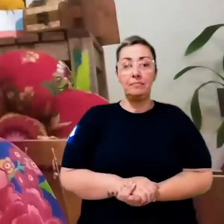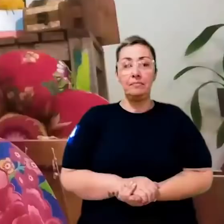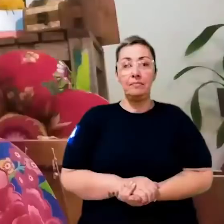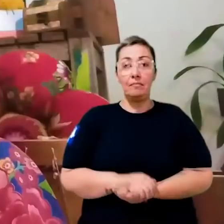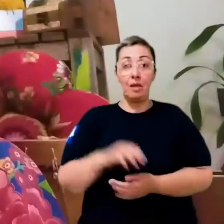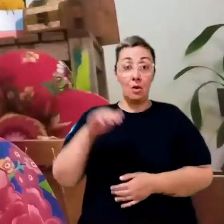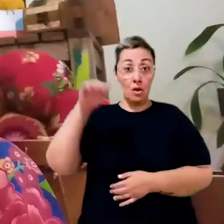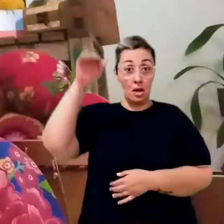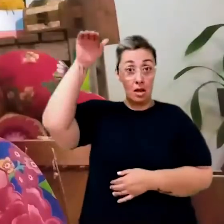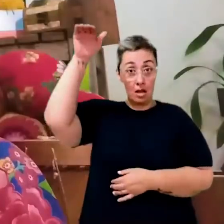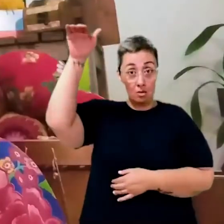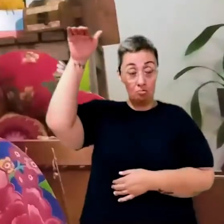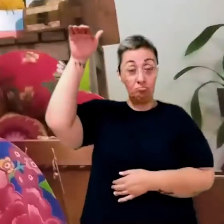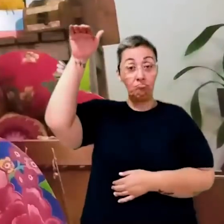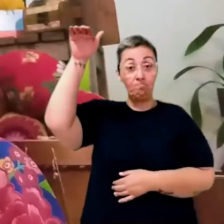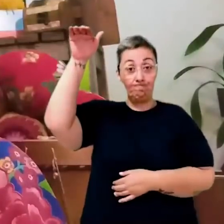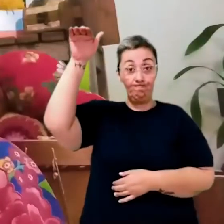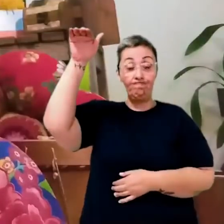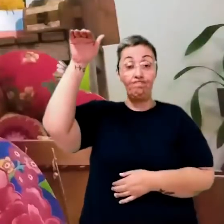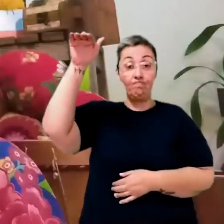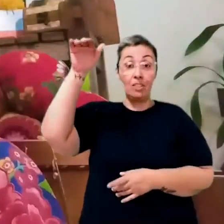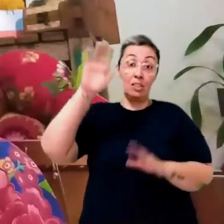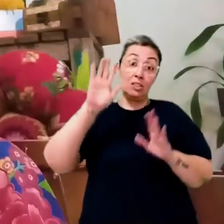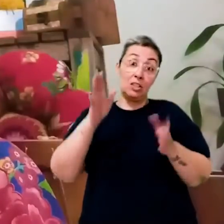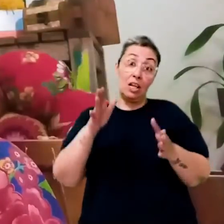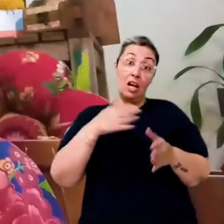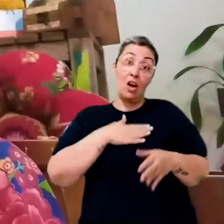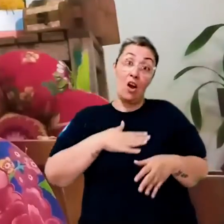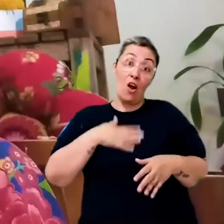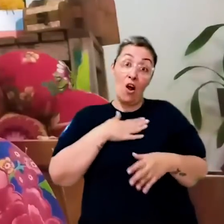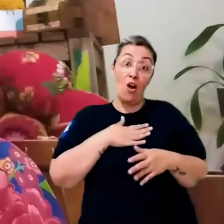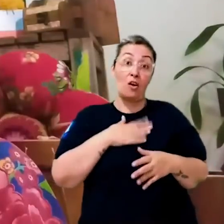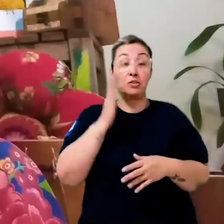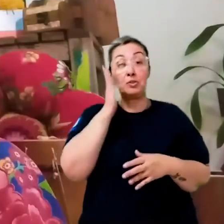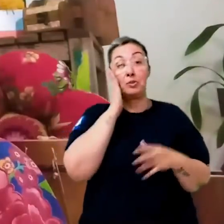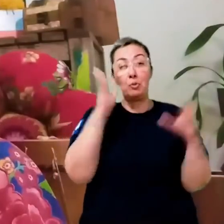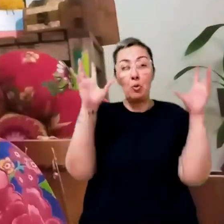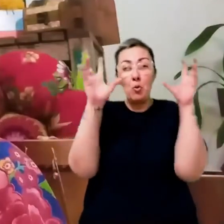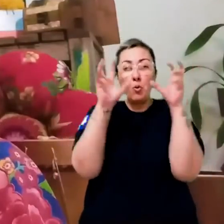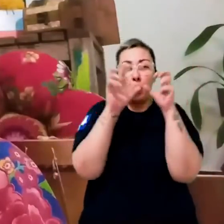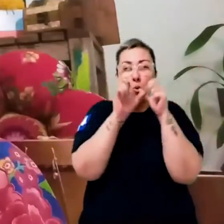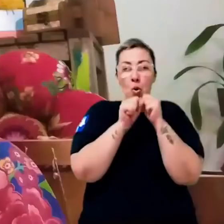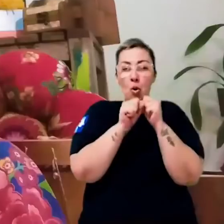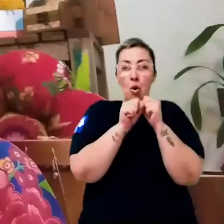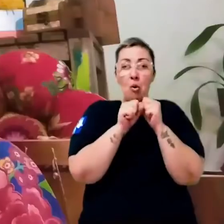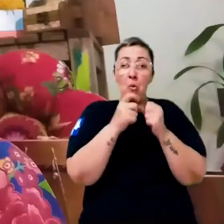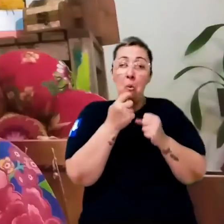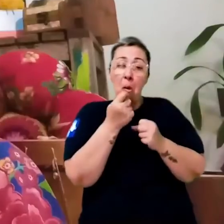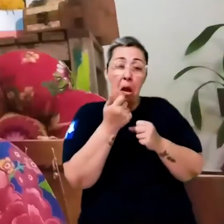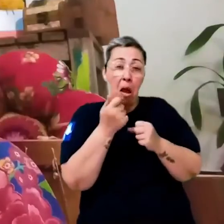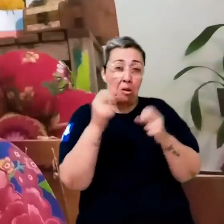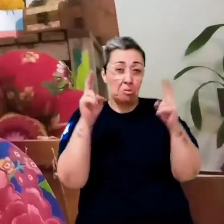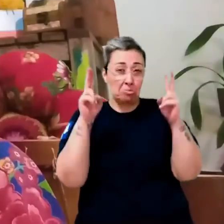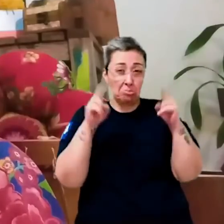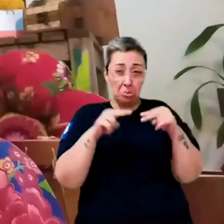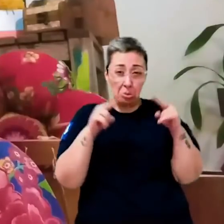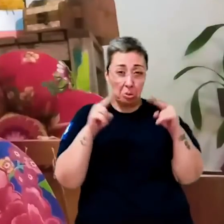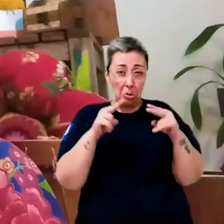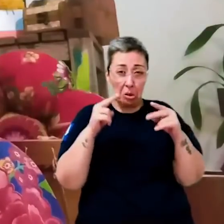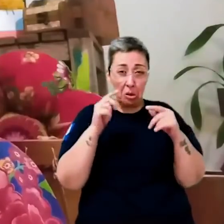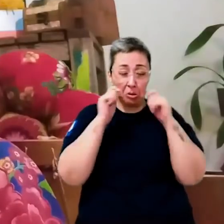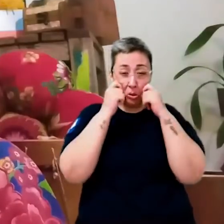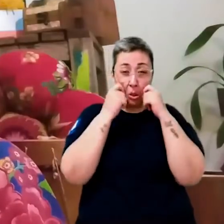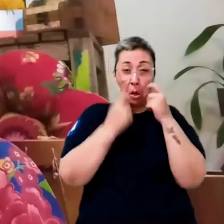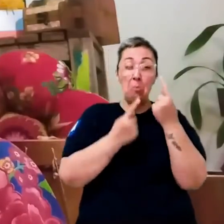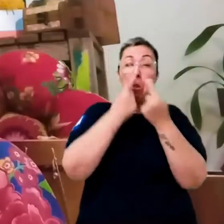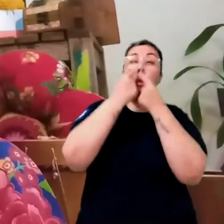Os adultos, por sua vez, gostam de dormir no escuro. Quase nunca choram, nem quando entra